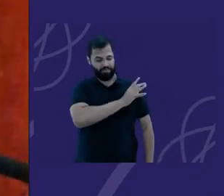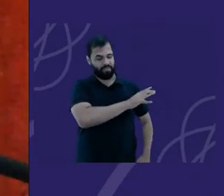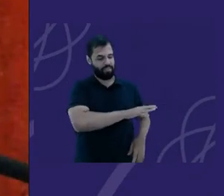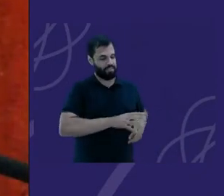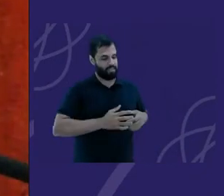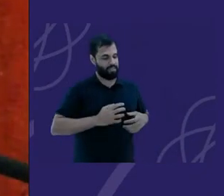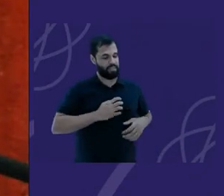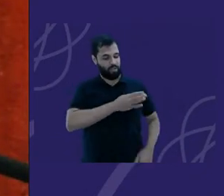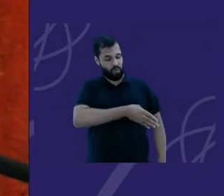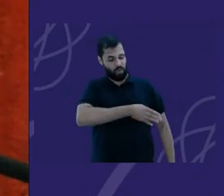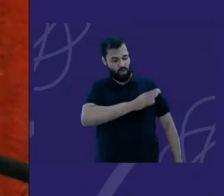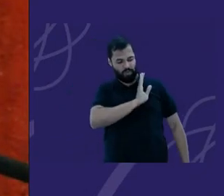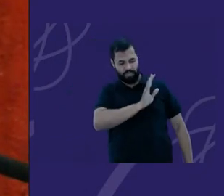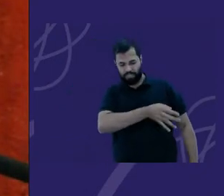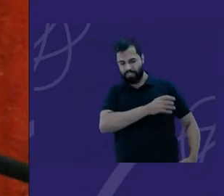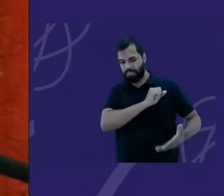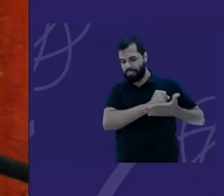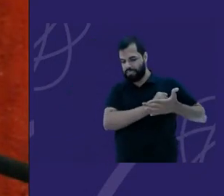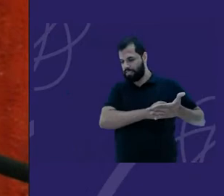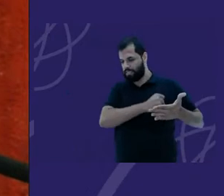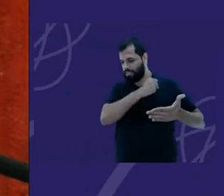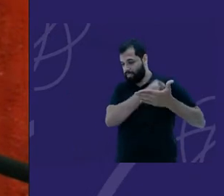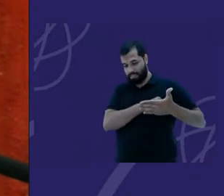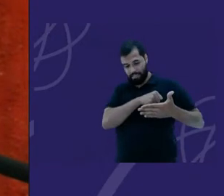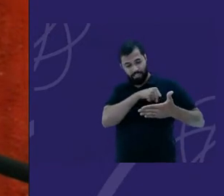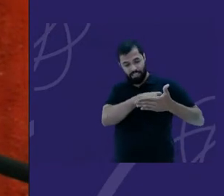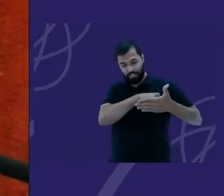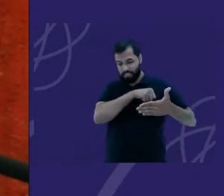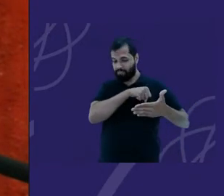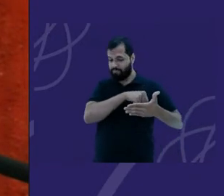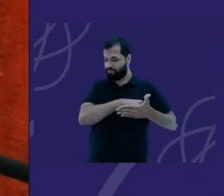o coração. E só assim